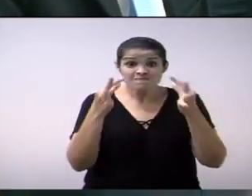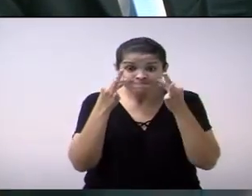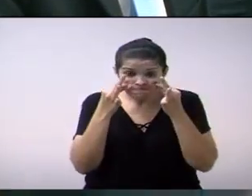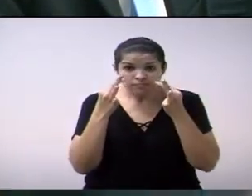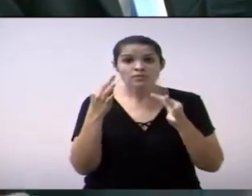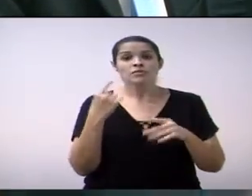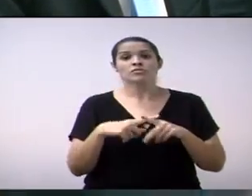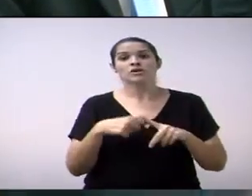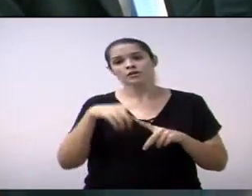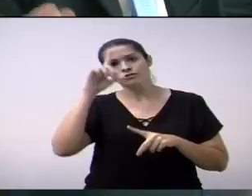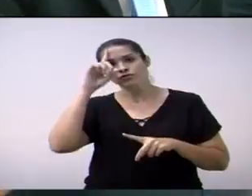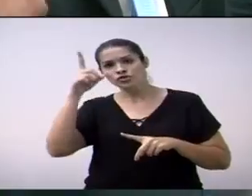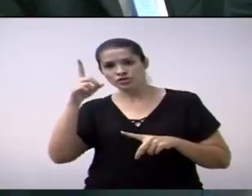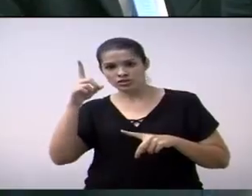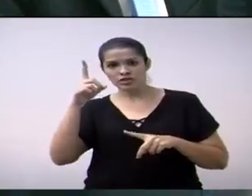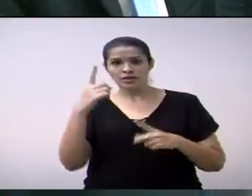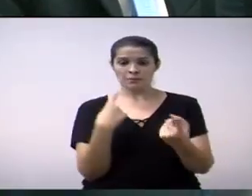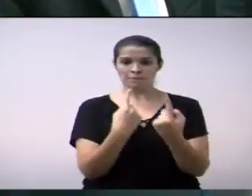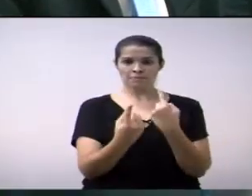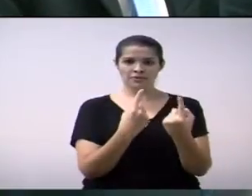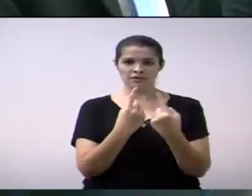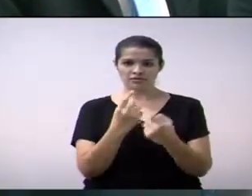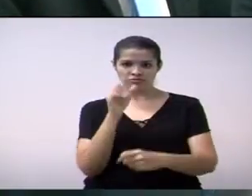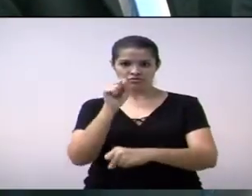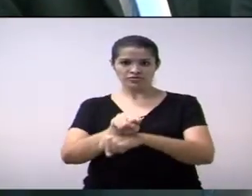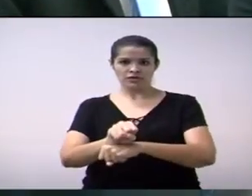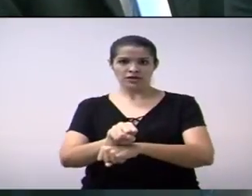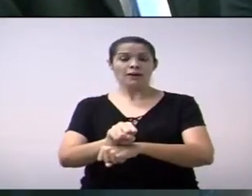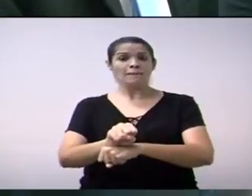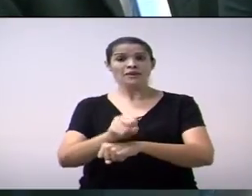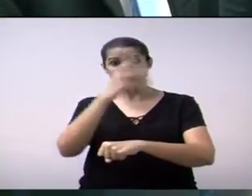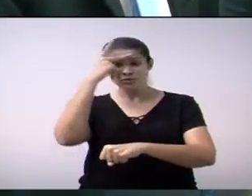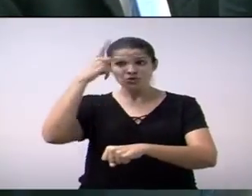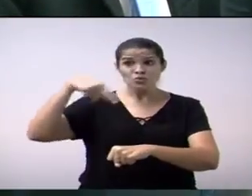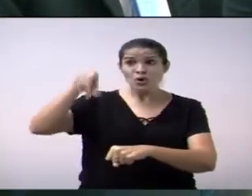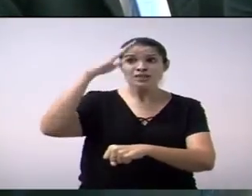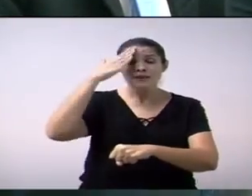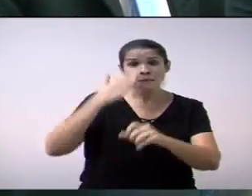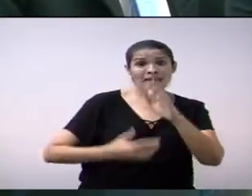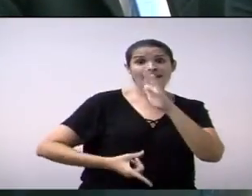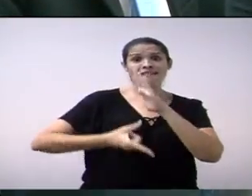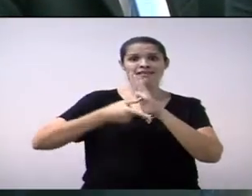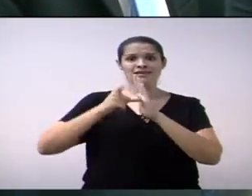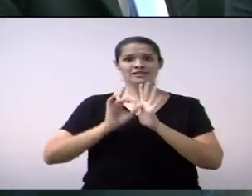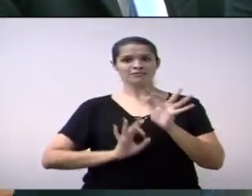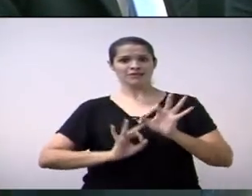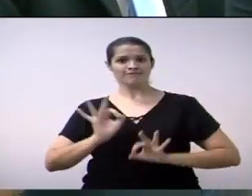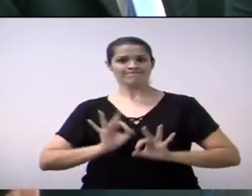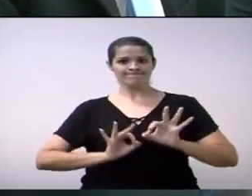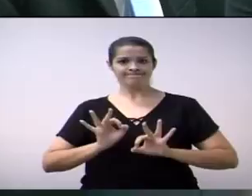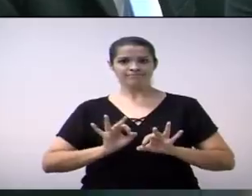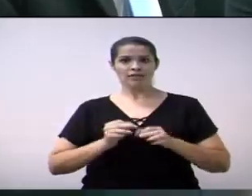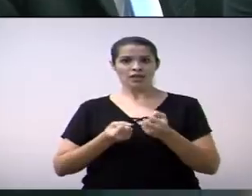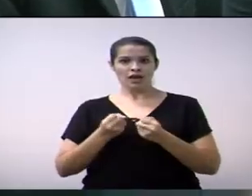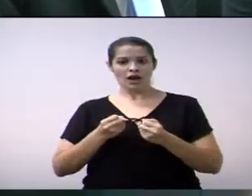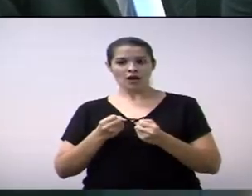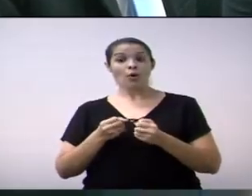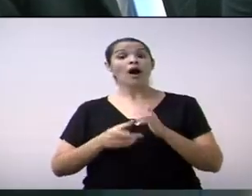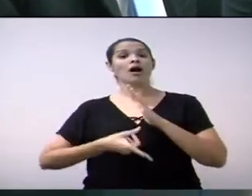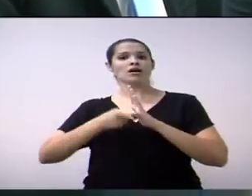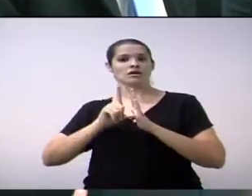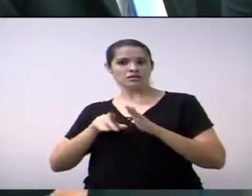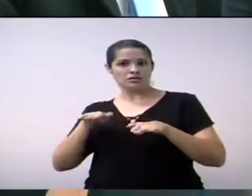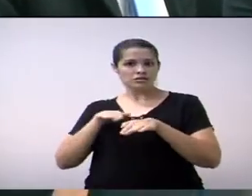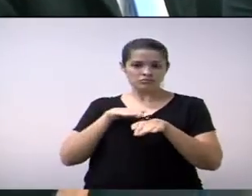fechar as vias, mas que a nossa população saiba com antecedência para poder se prevenir de eventuais problemas que